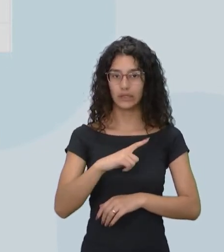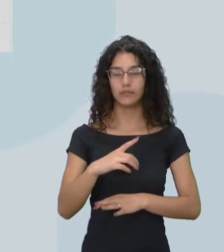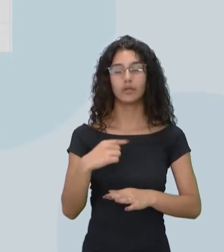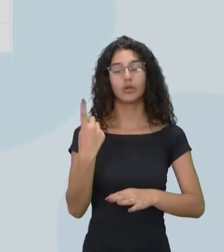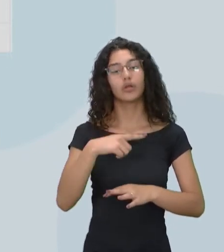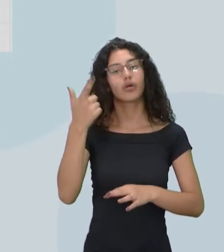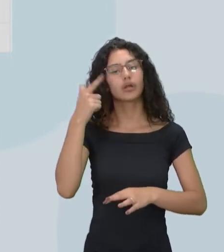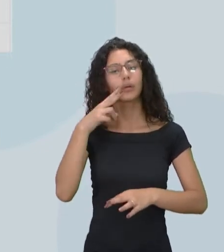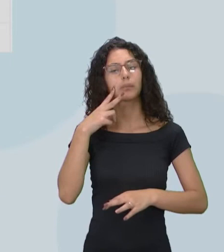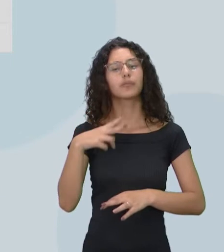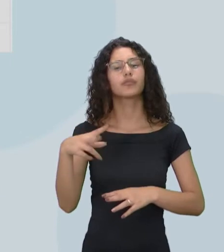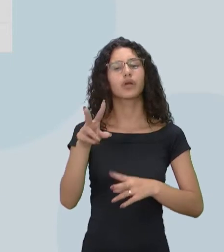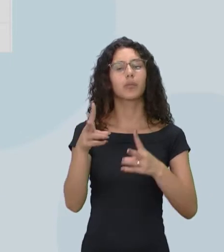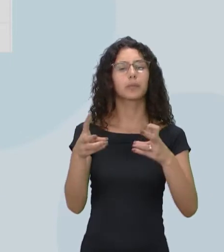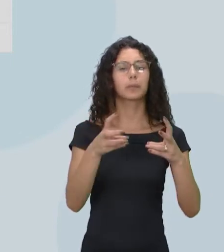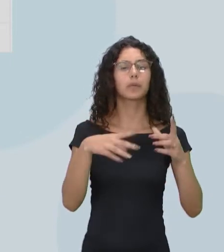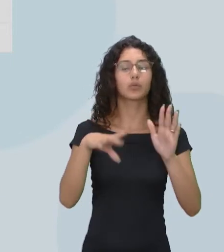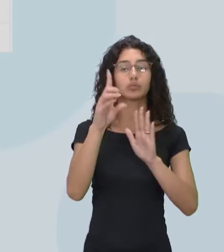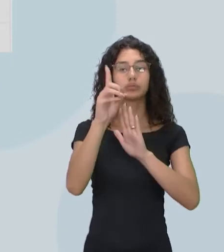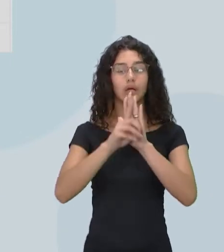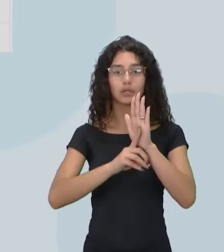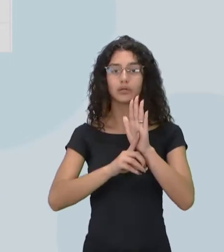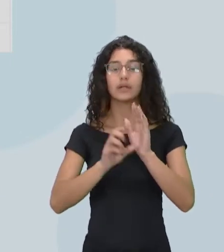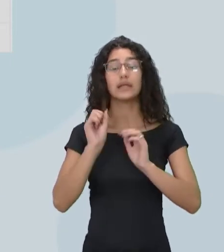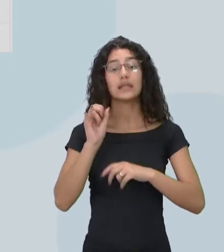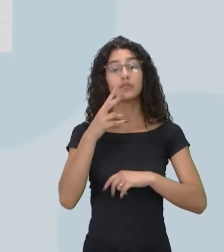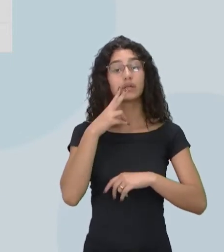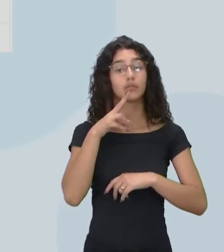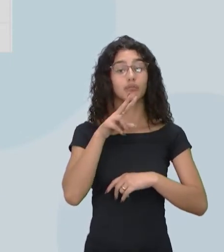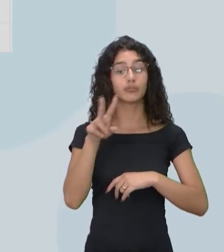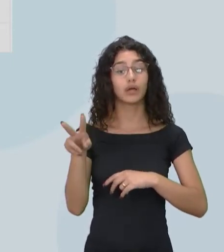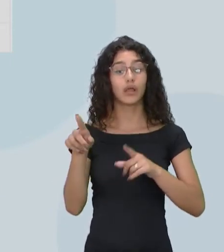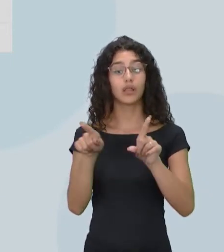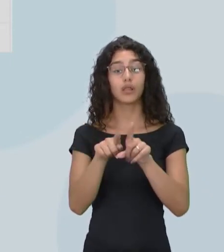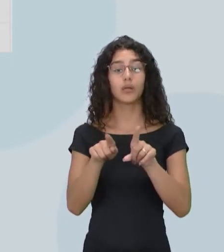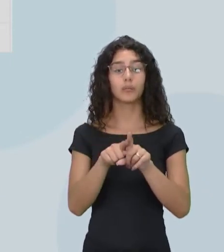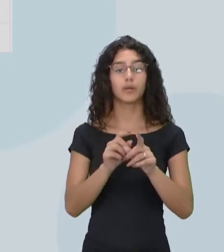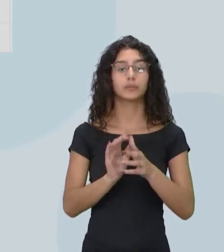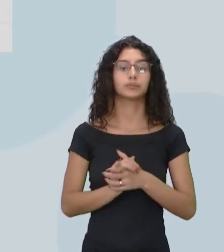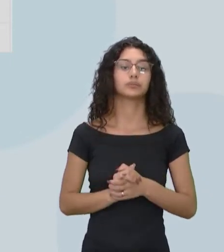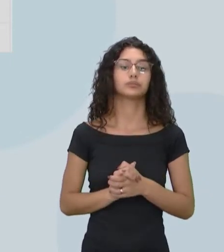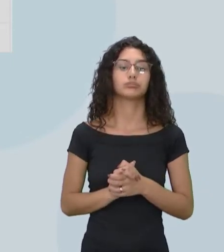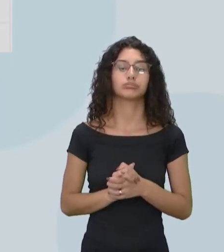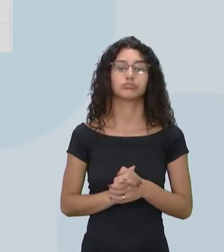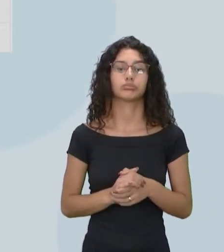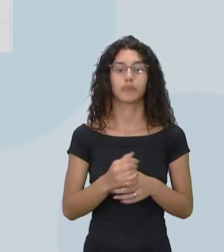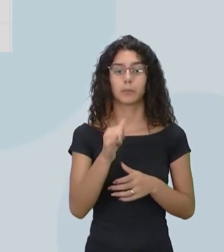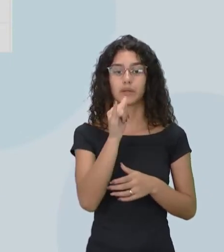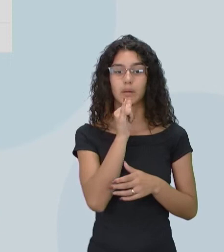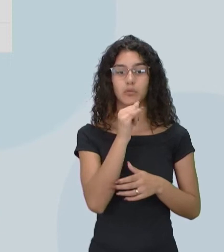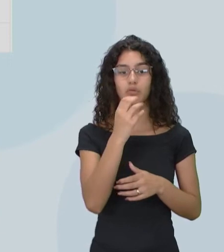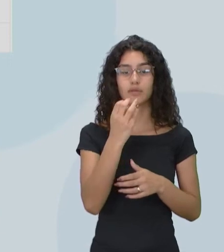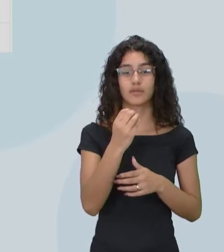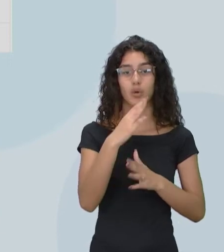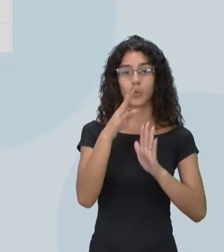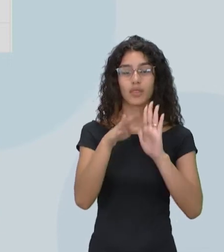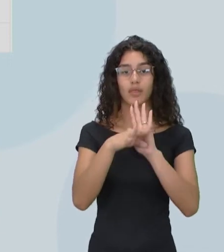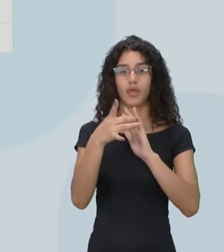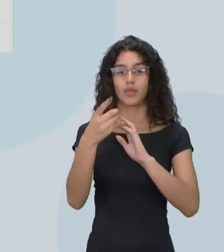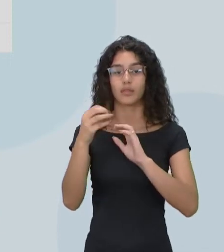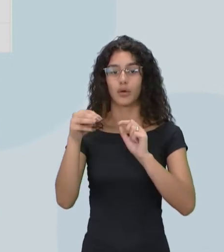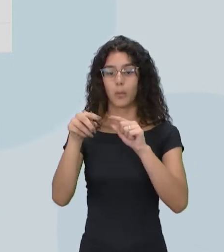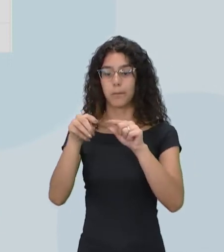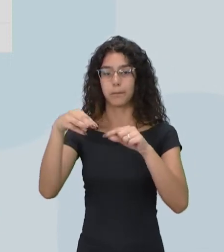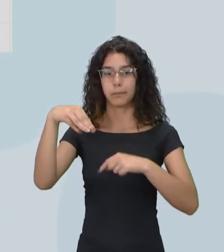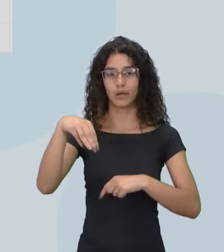gente consegue ver aí os dados. E se vocês verem, a categoria ali, por exemplo, de 0 a 10 metros cúbicos, o que